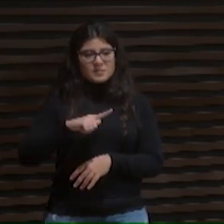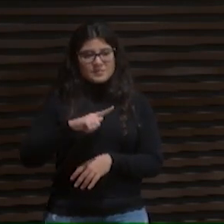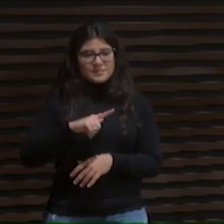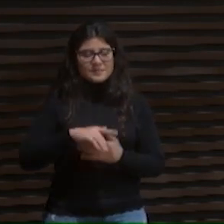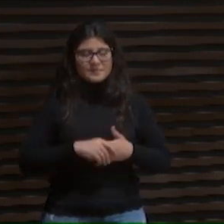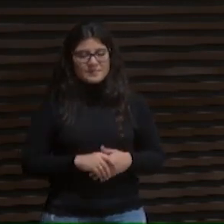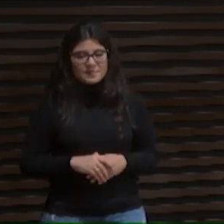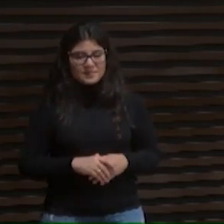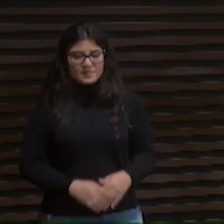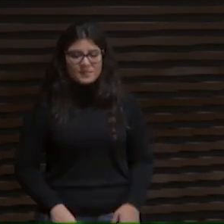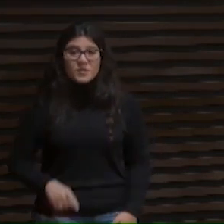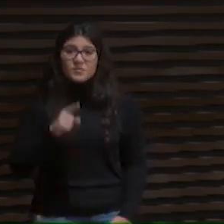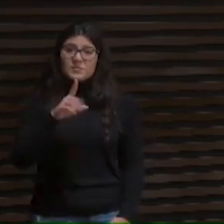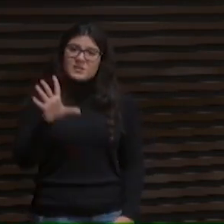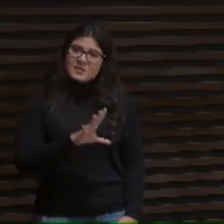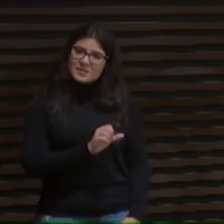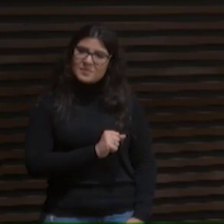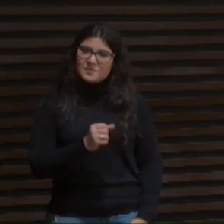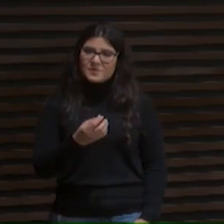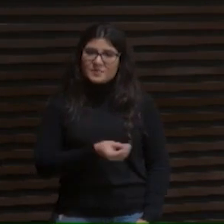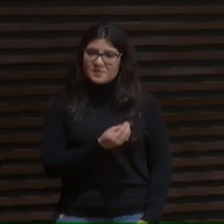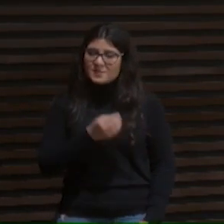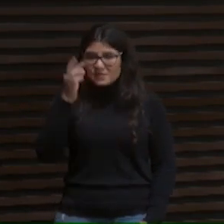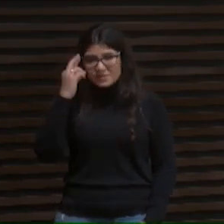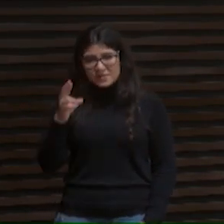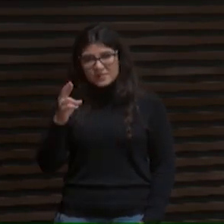vinda. Você ama a vida do Senhor?